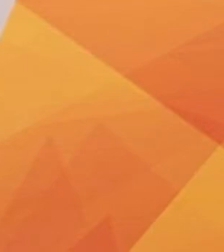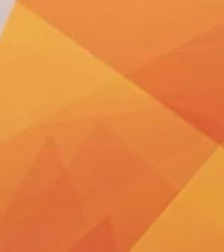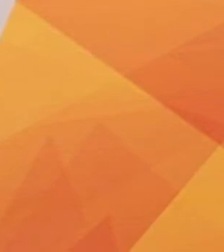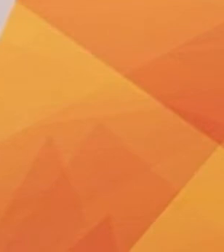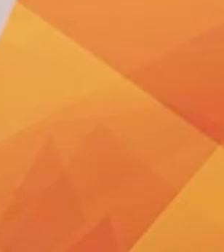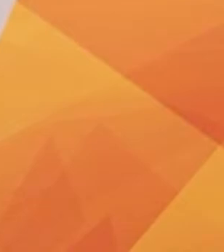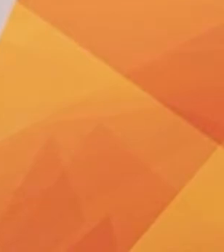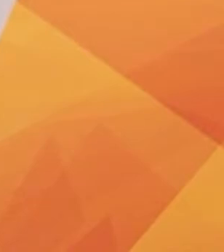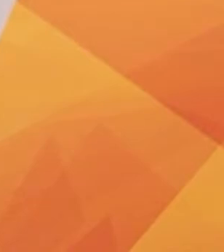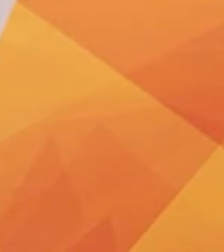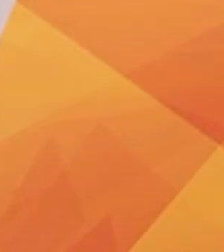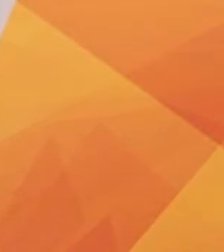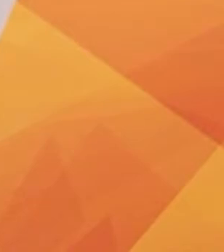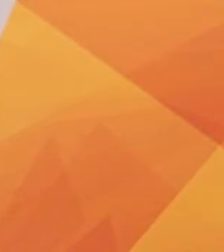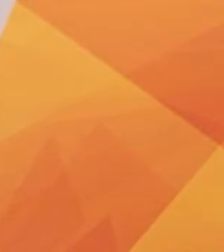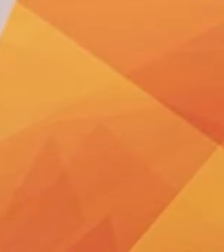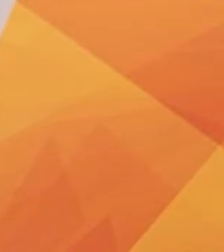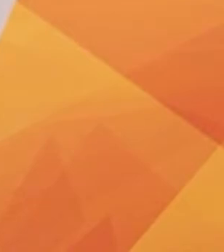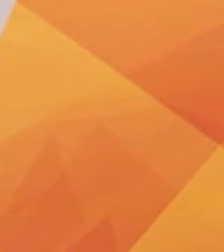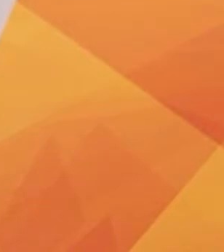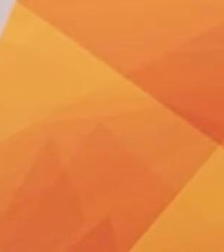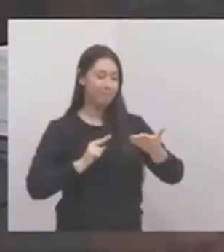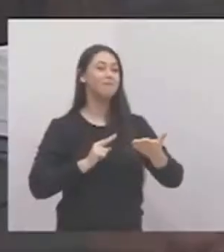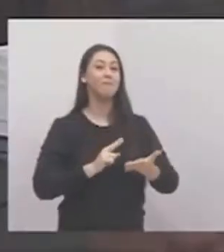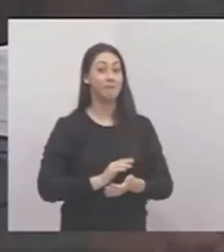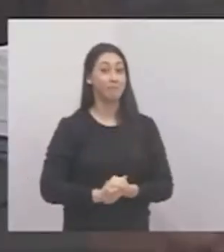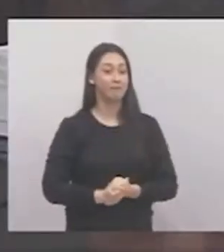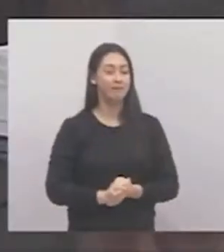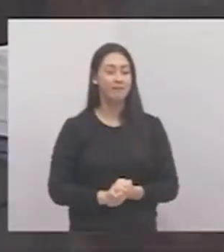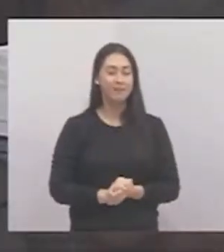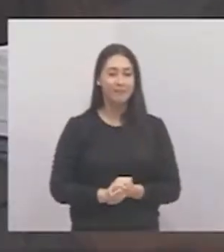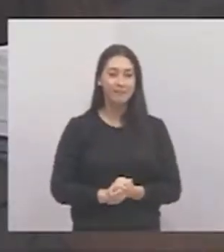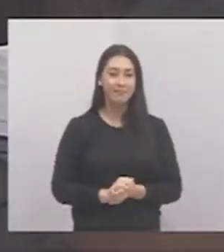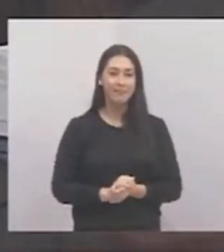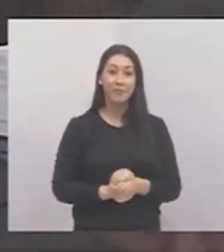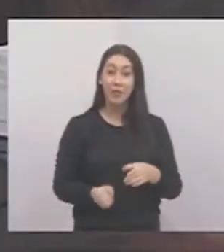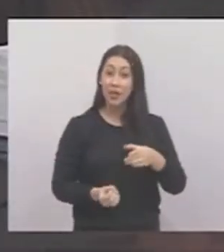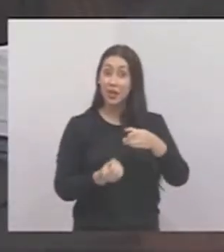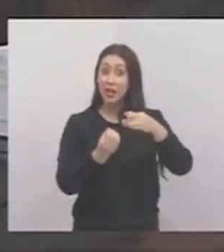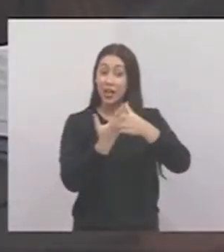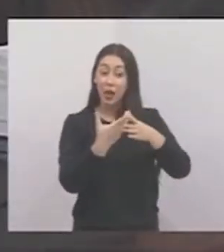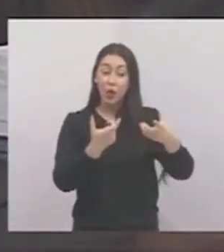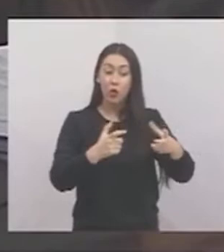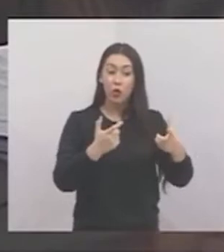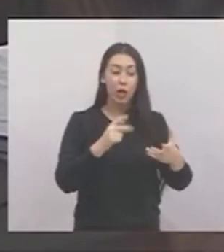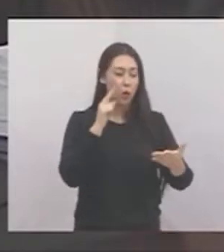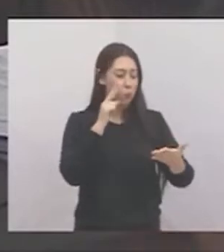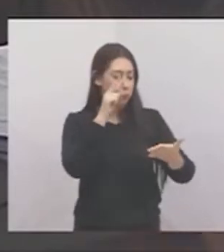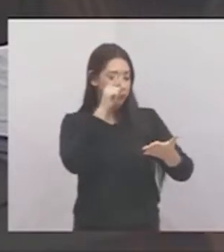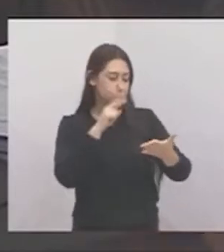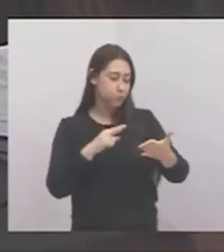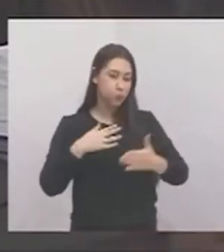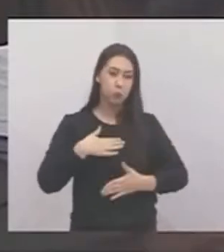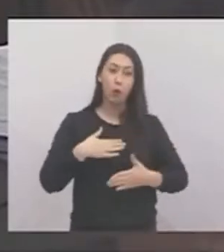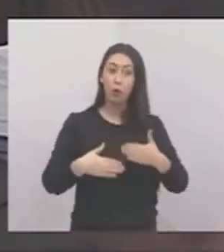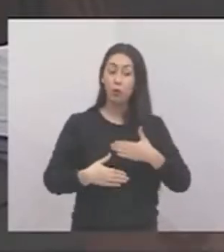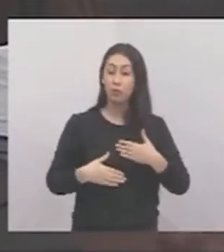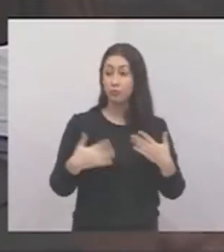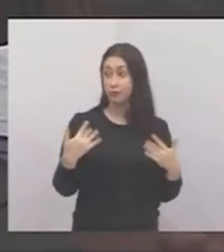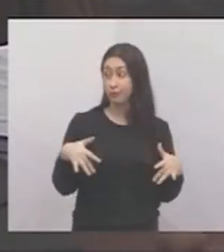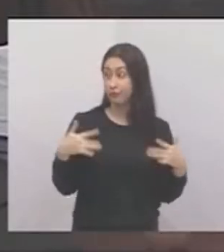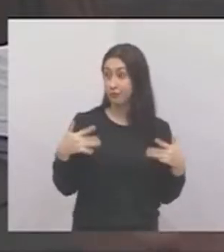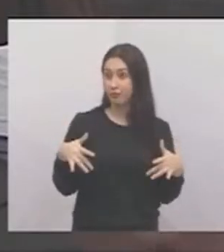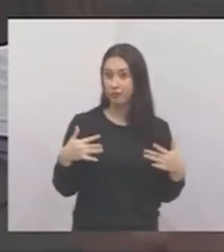Jacareí, salientando a necessidade do projeto. Criar um centro de avaliação física no Parque da Cidade. Meu Deus do